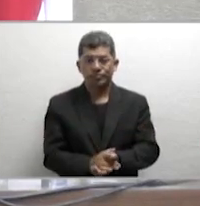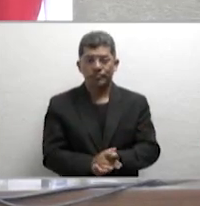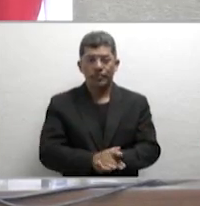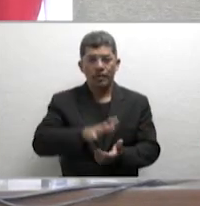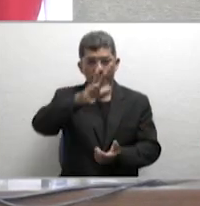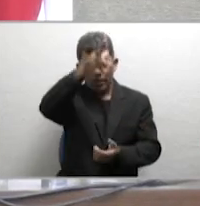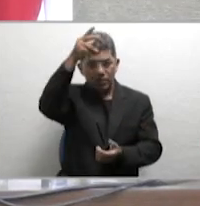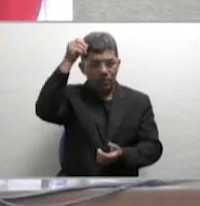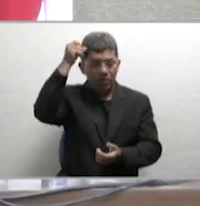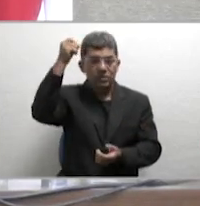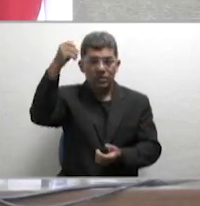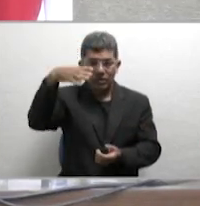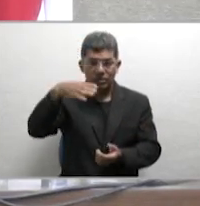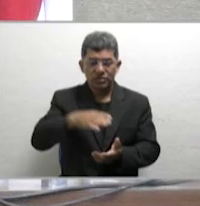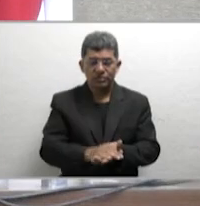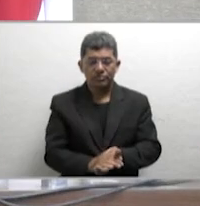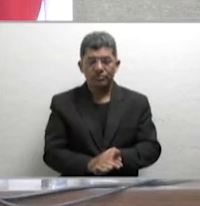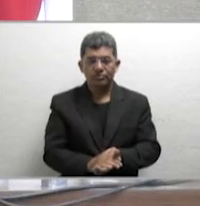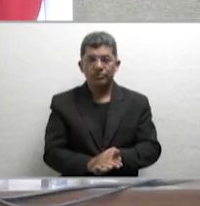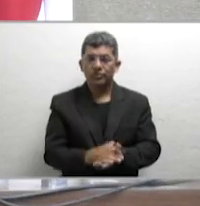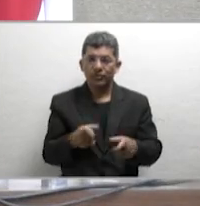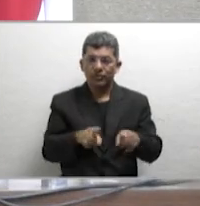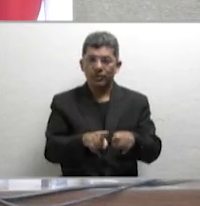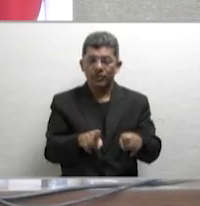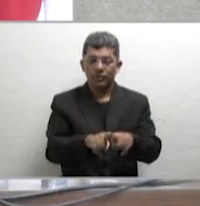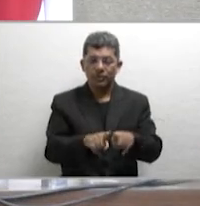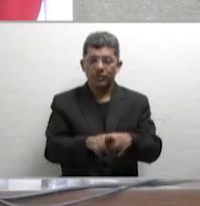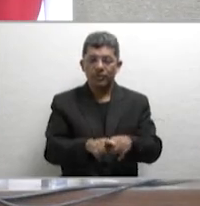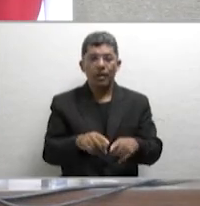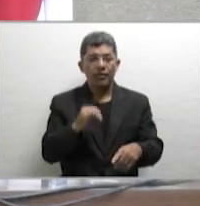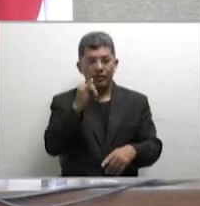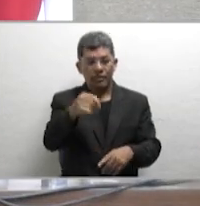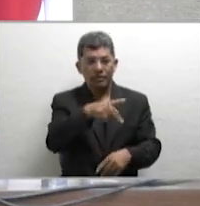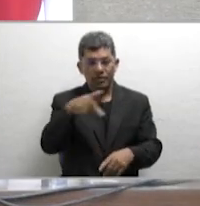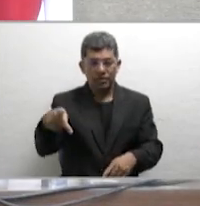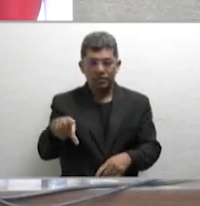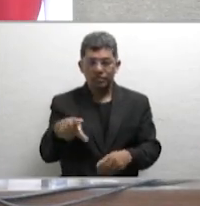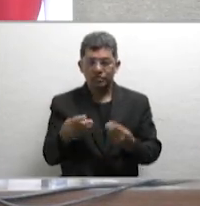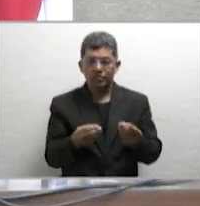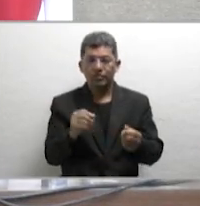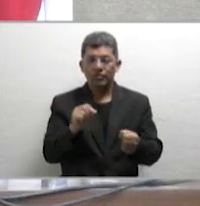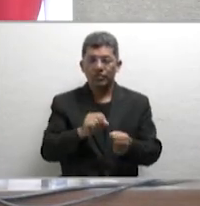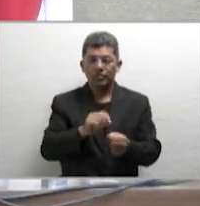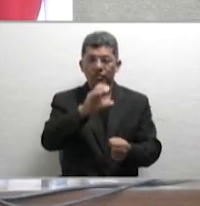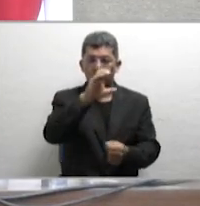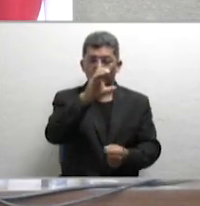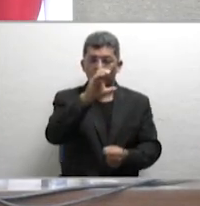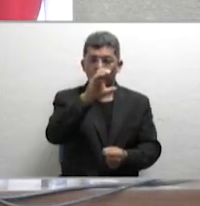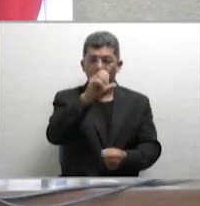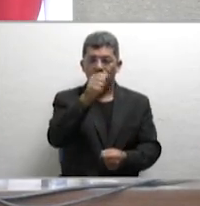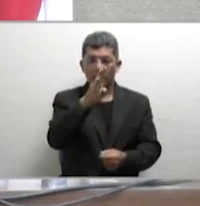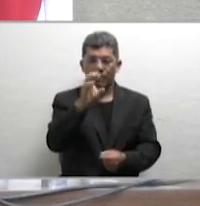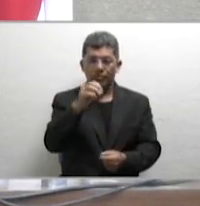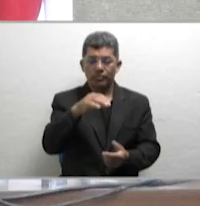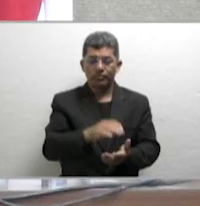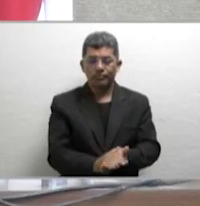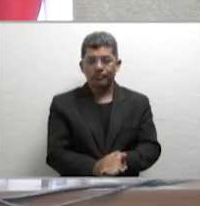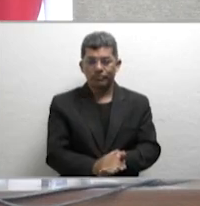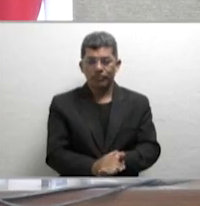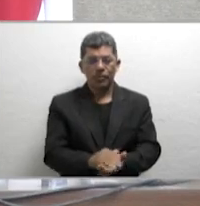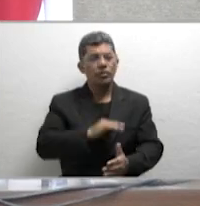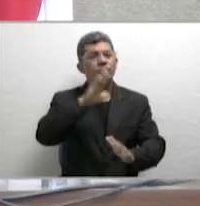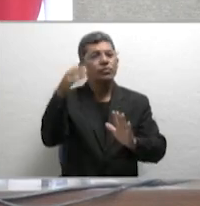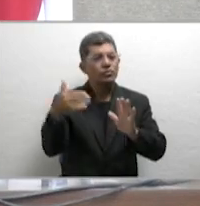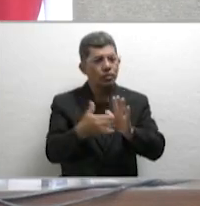Amazonas Energia nas residências, senhor presidente, ela é feita com cabo coaxial. Todos